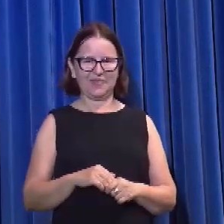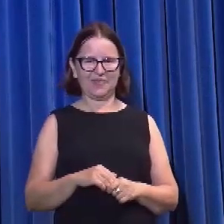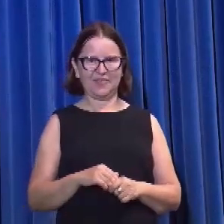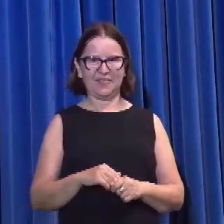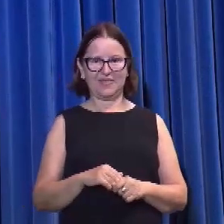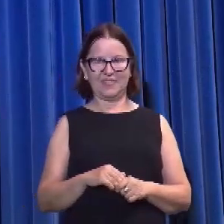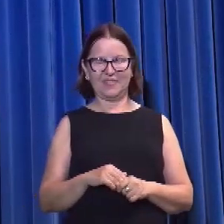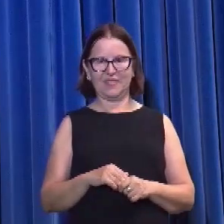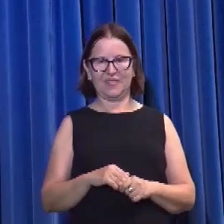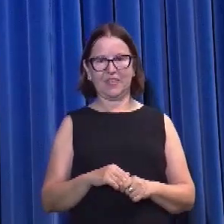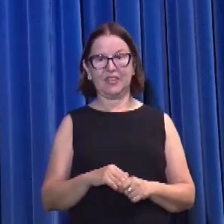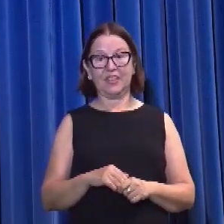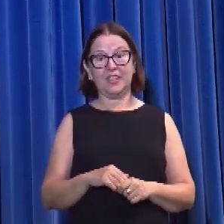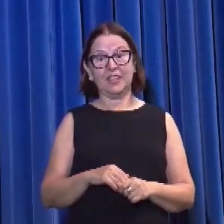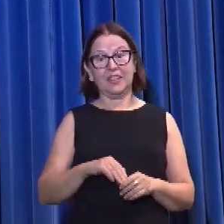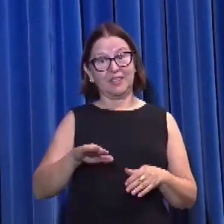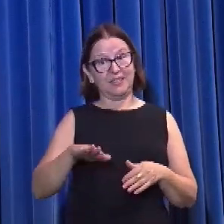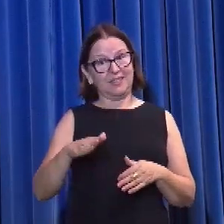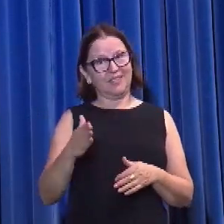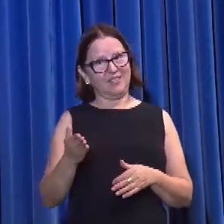E aí ele diz assim, e assim